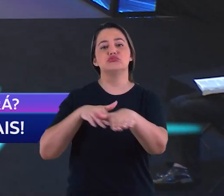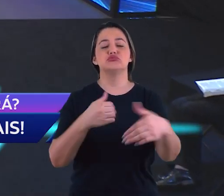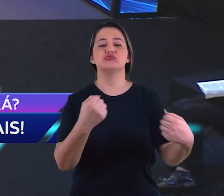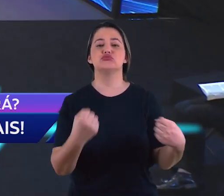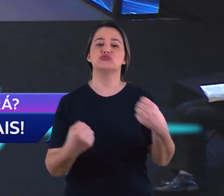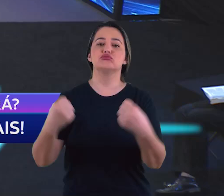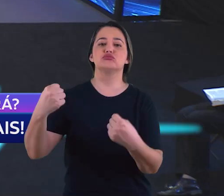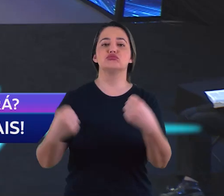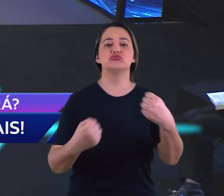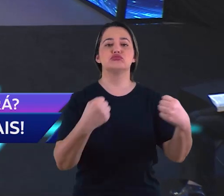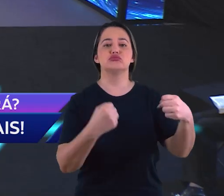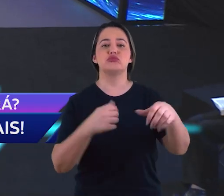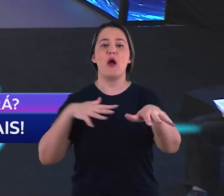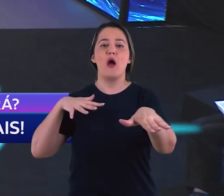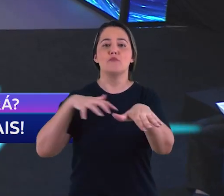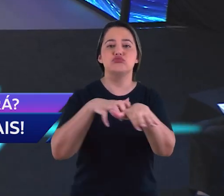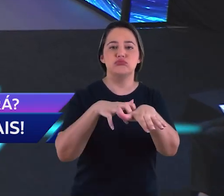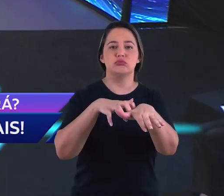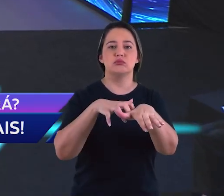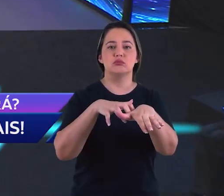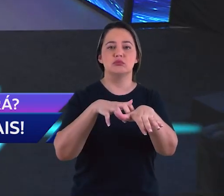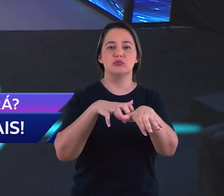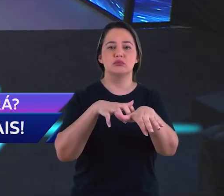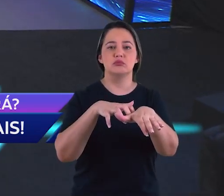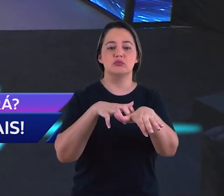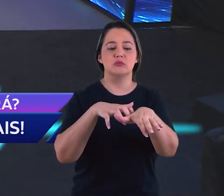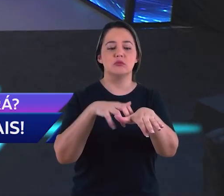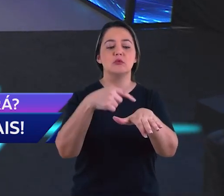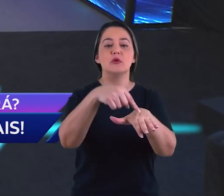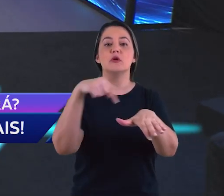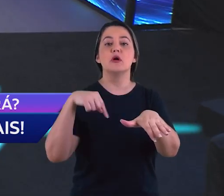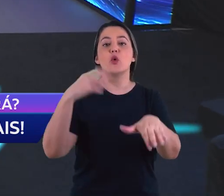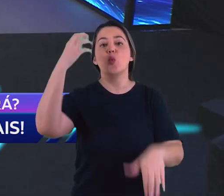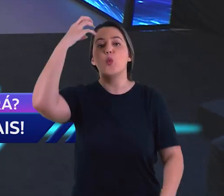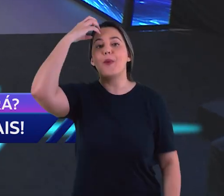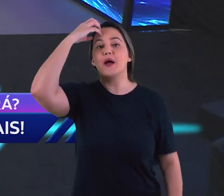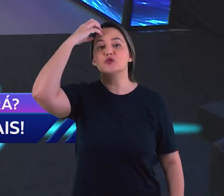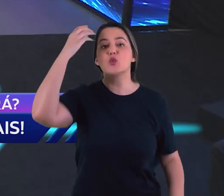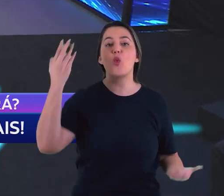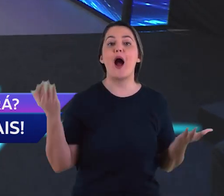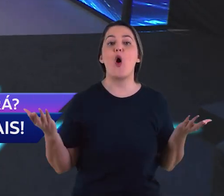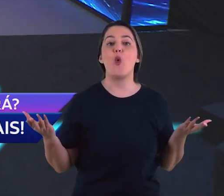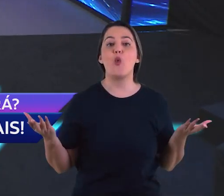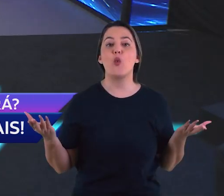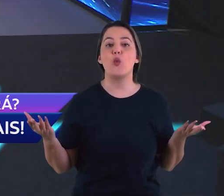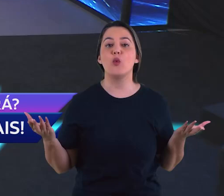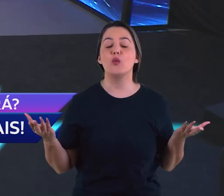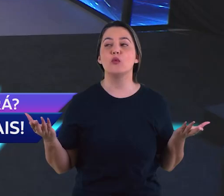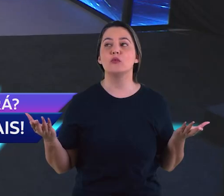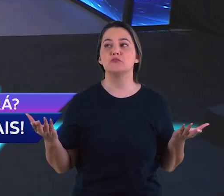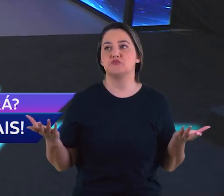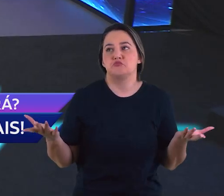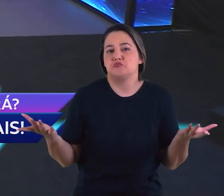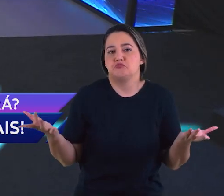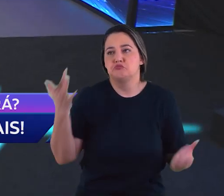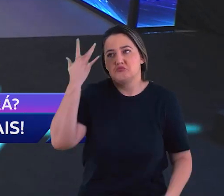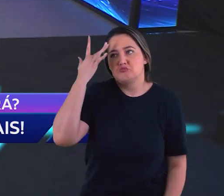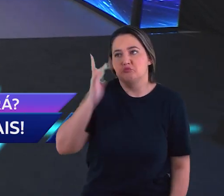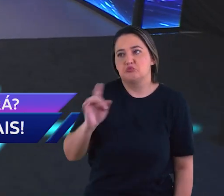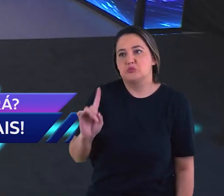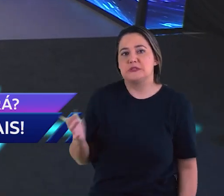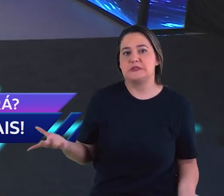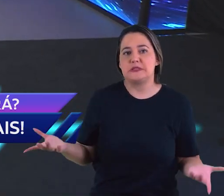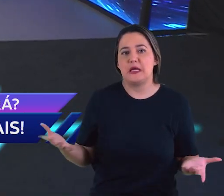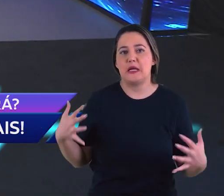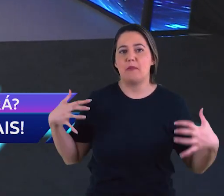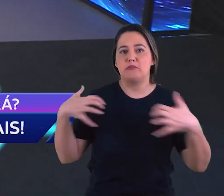batem, quem é o culpado? Você tem uma resposta para me dar? Não, pastor, tem que me dizer mais